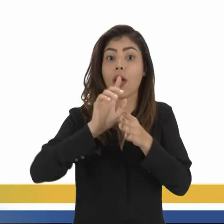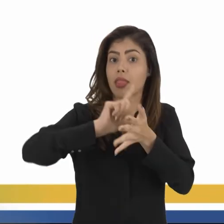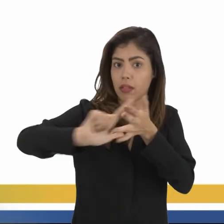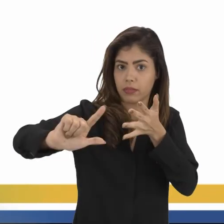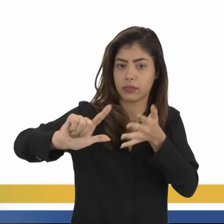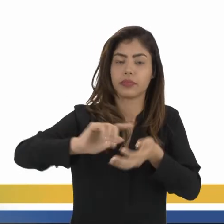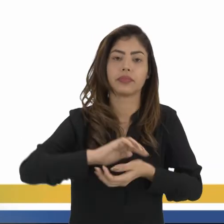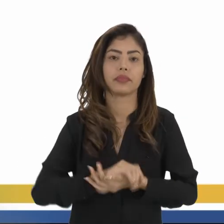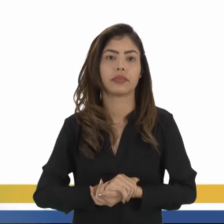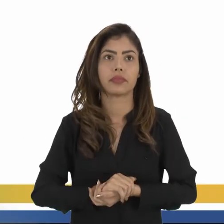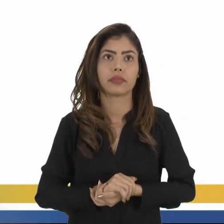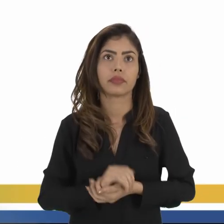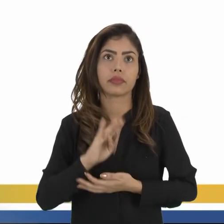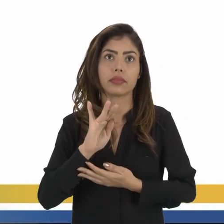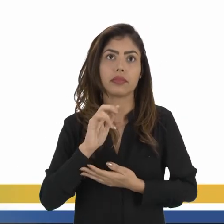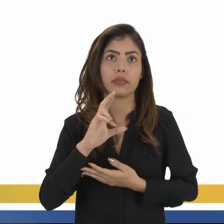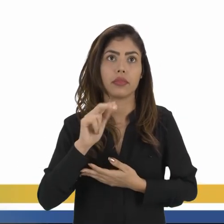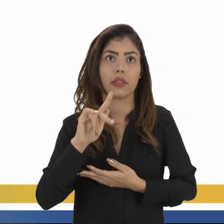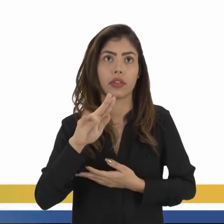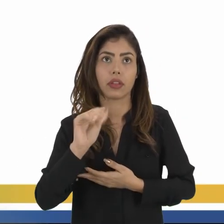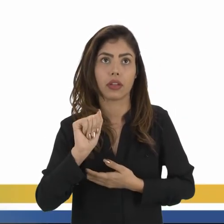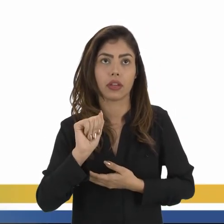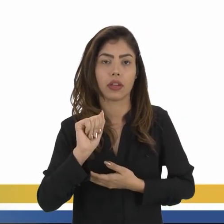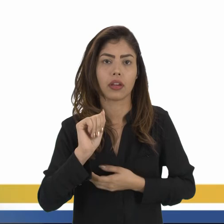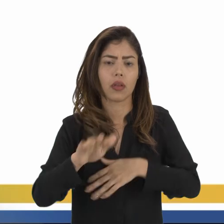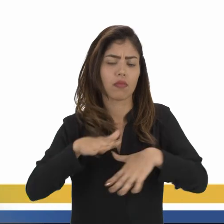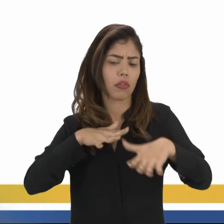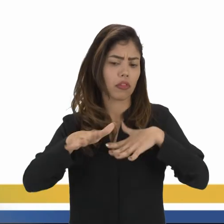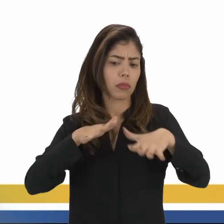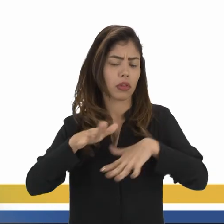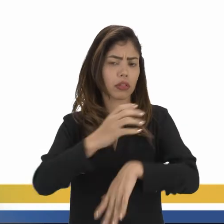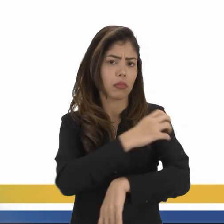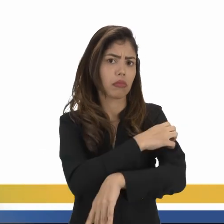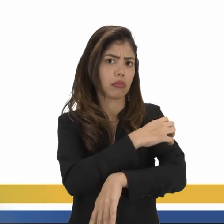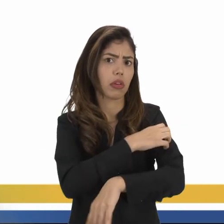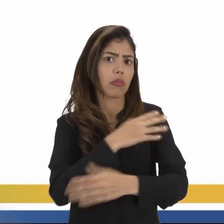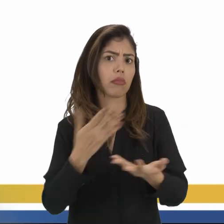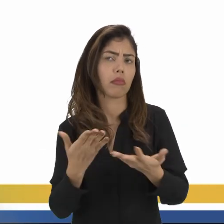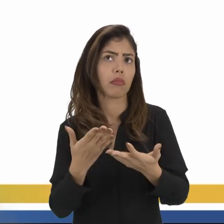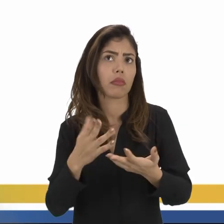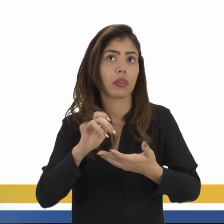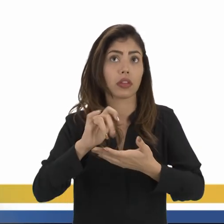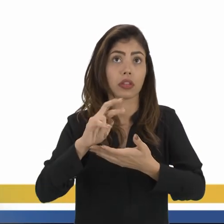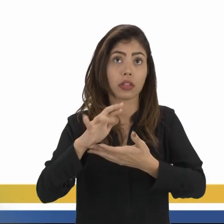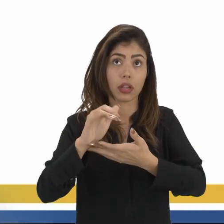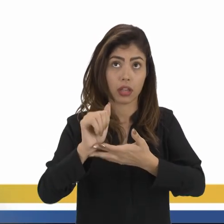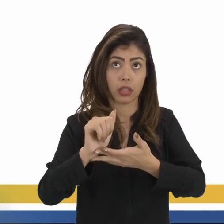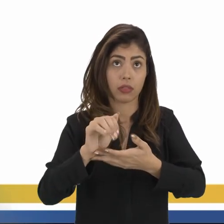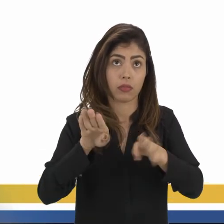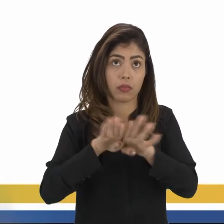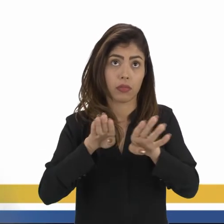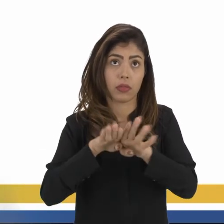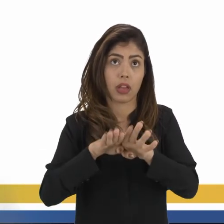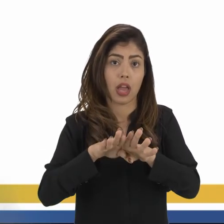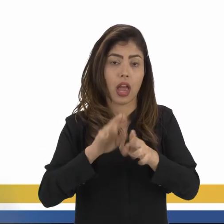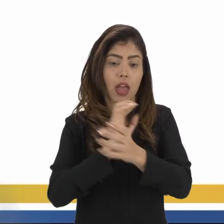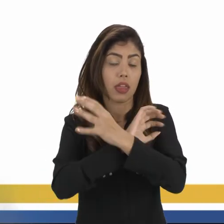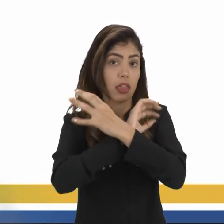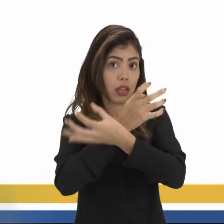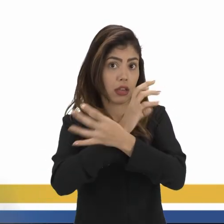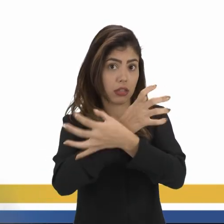liso. Bíceps, movimentação muscular, estriado